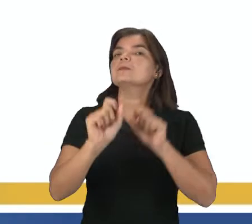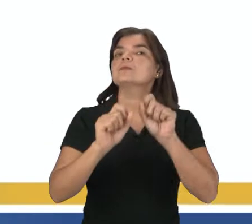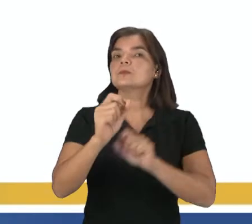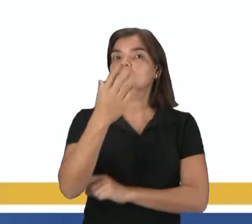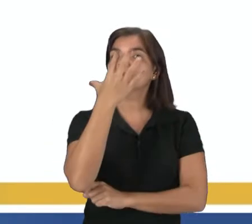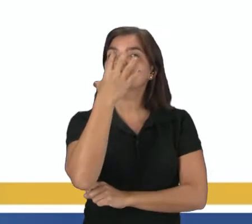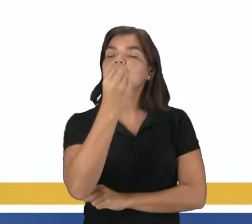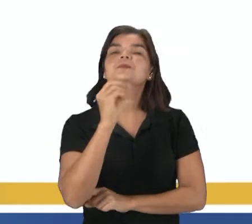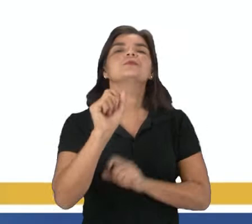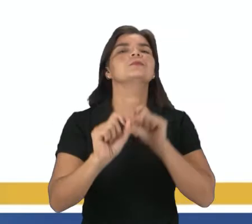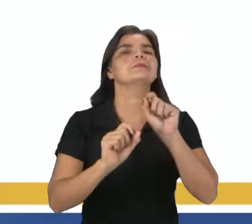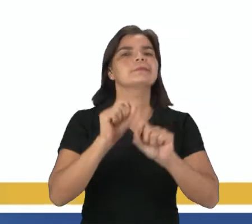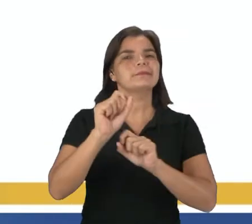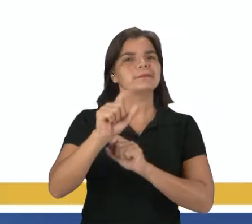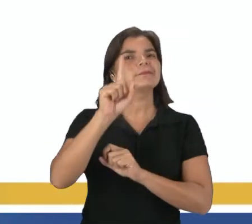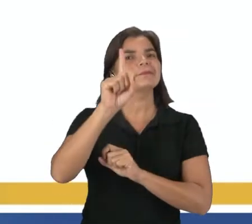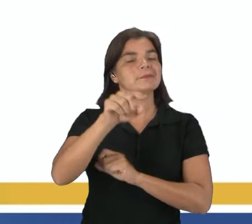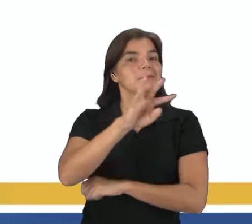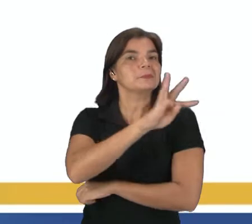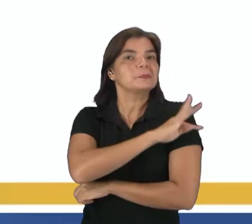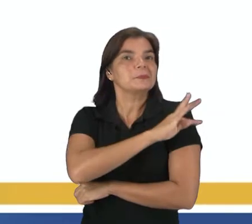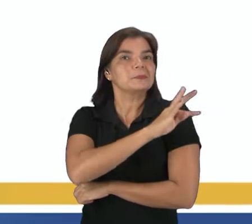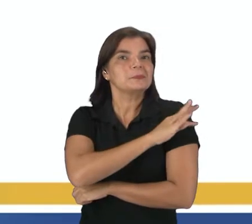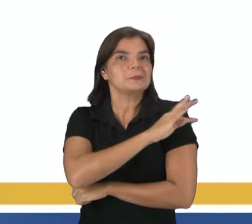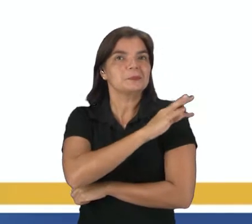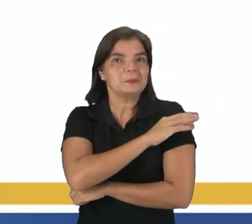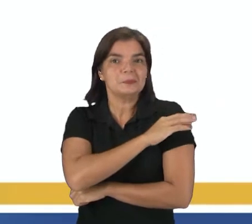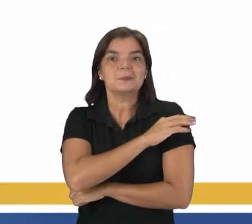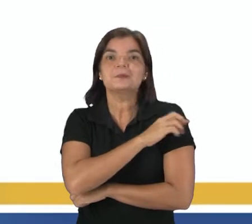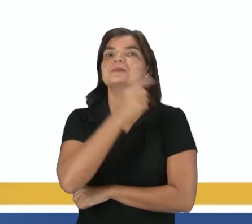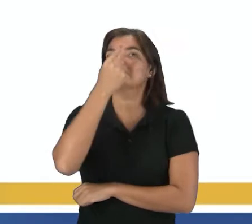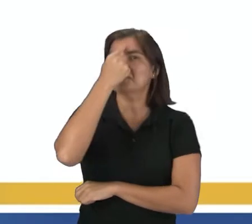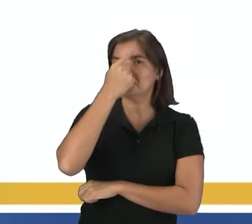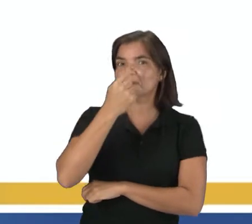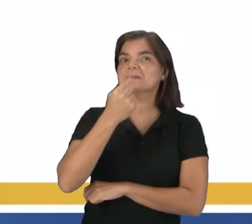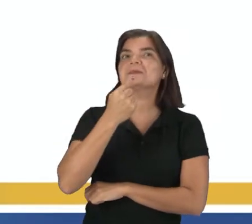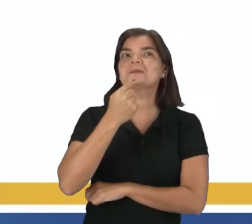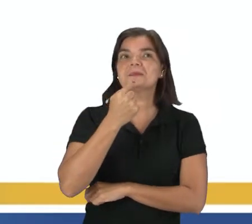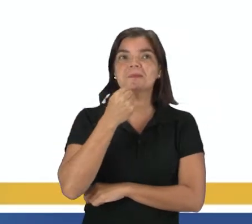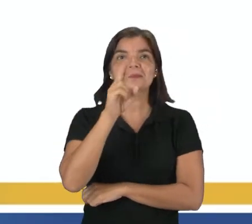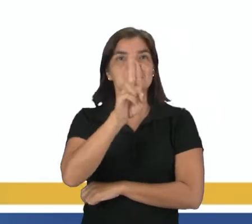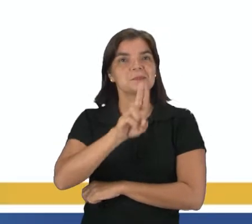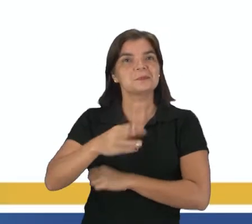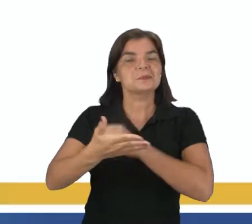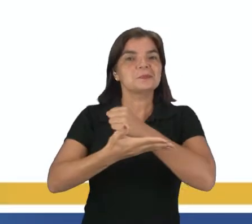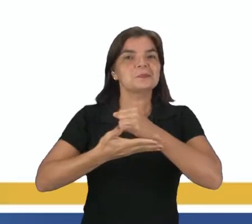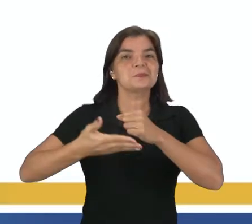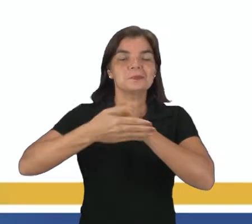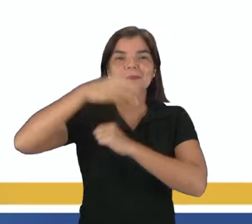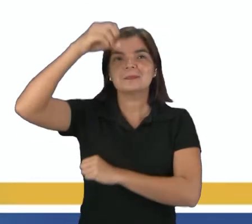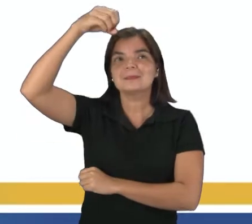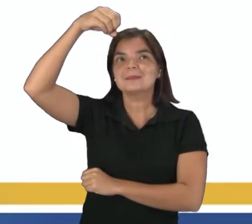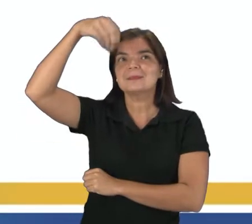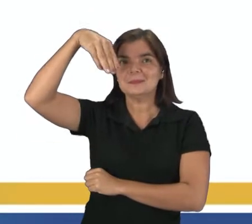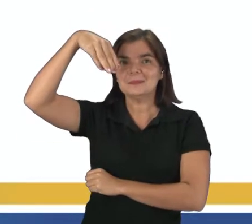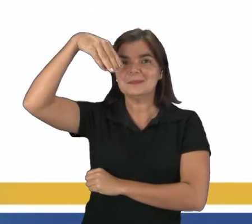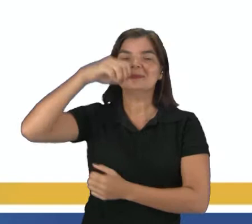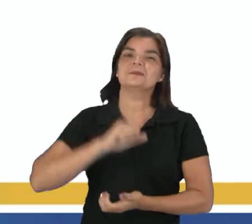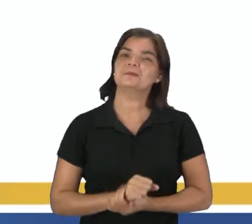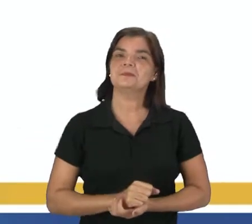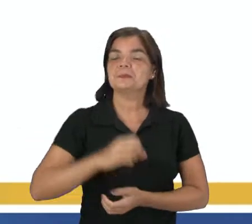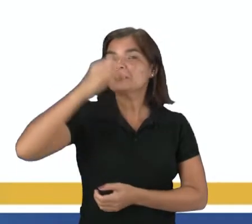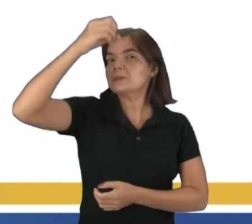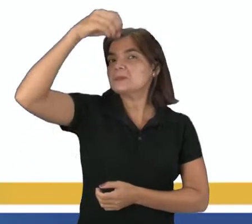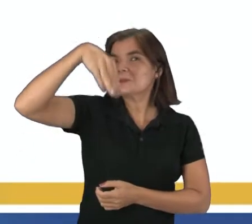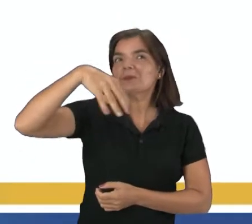a fotografia é que ela é uma técnica de reprodução de imagens que usa como base a luminosidade.